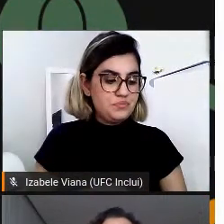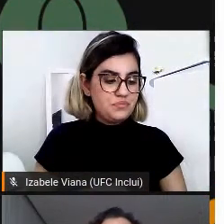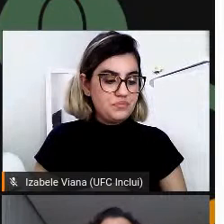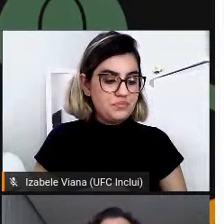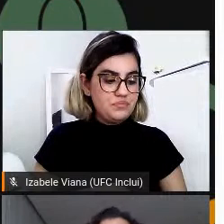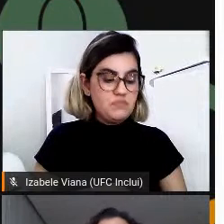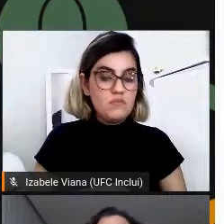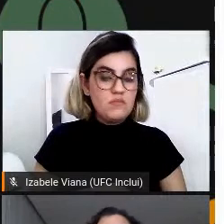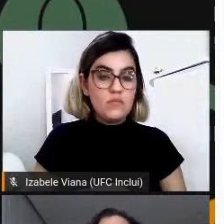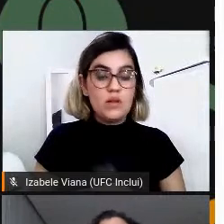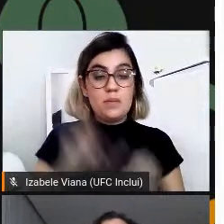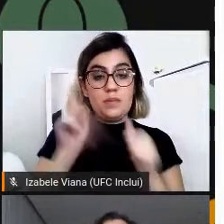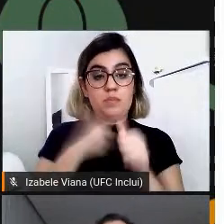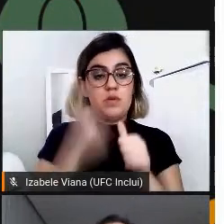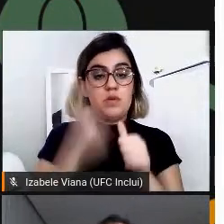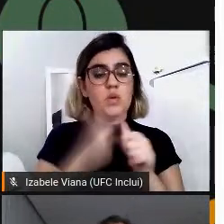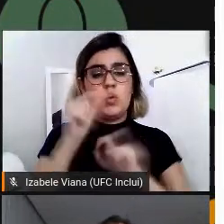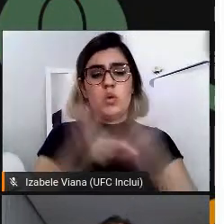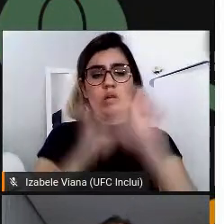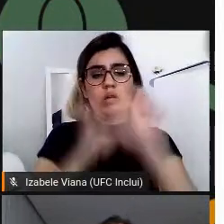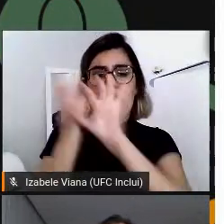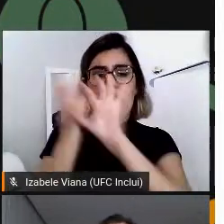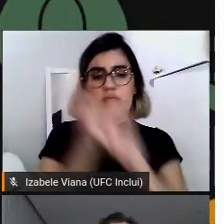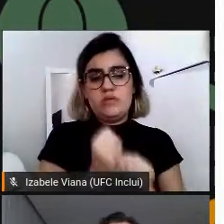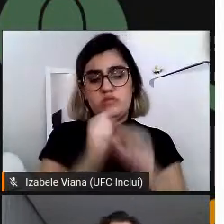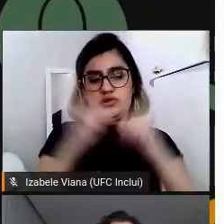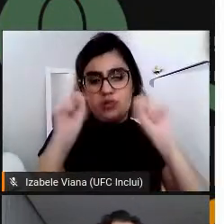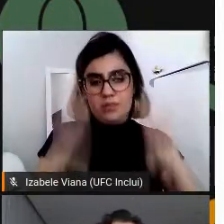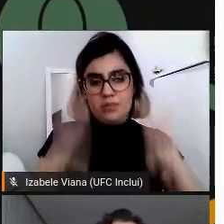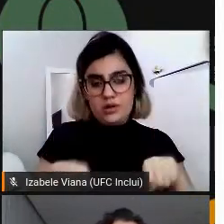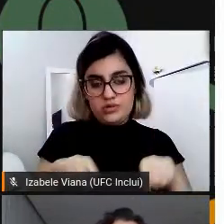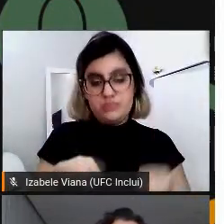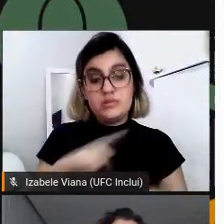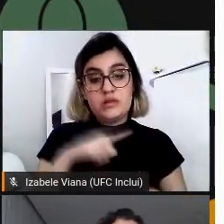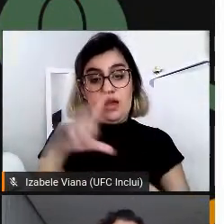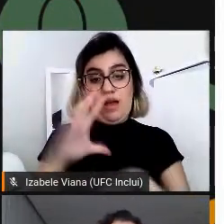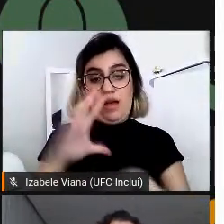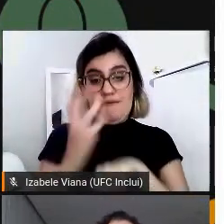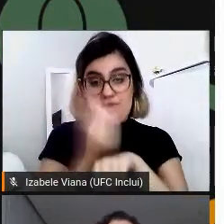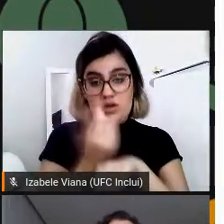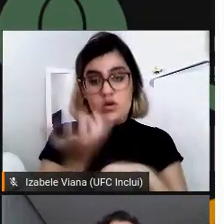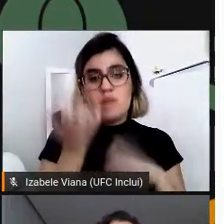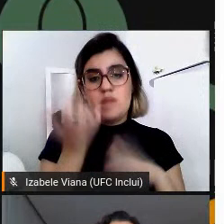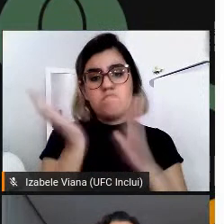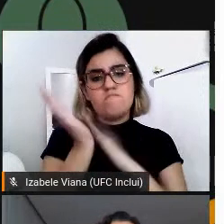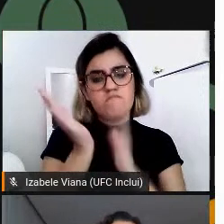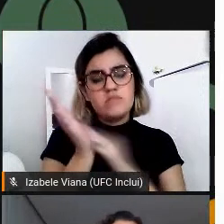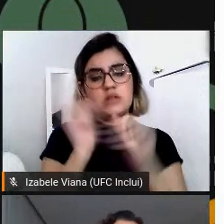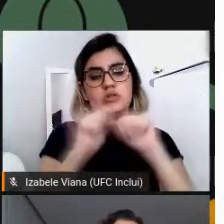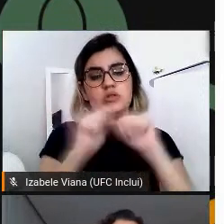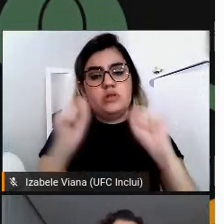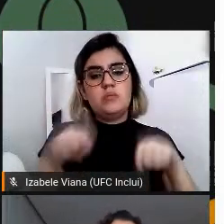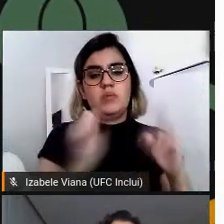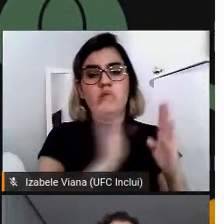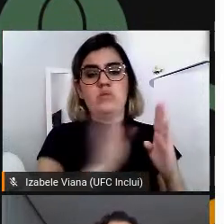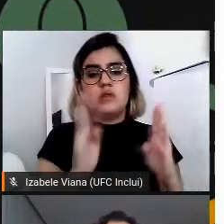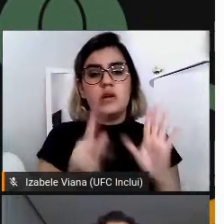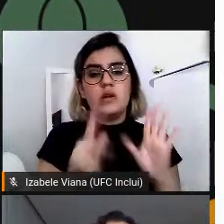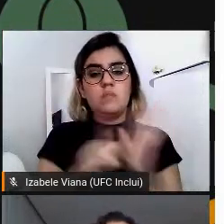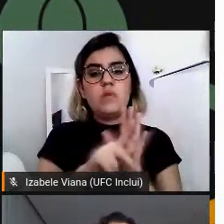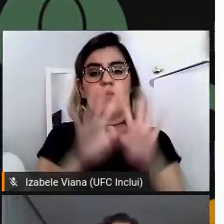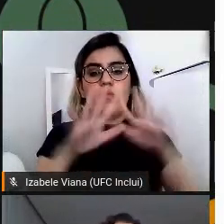revisão sistemática, né? Então, a gente está com esse evento que eu quero parabenizar o sistema de bibliotecas da UFC, enfim,